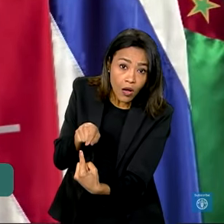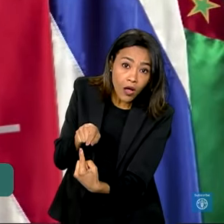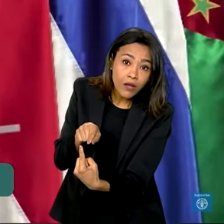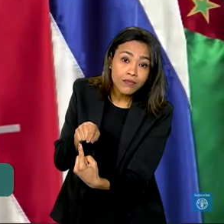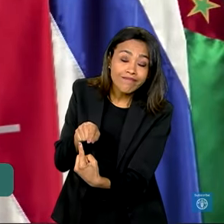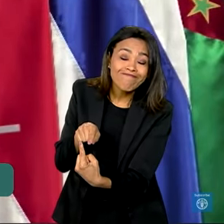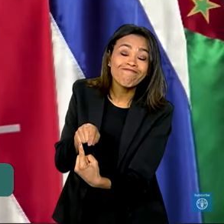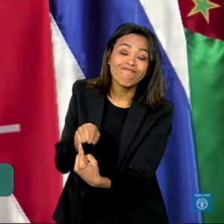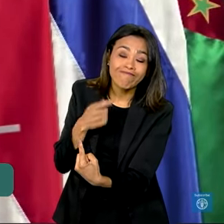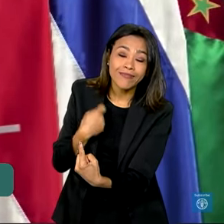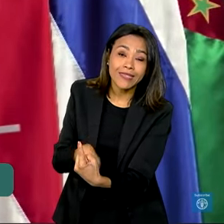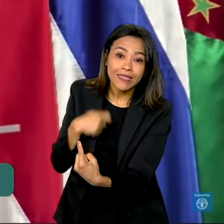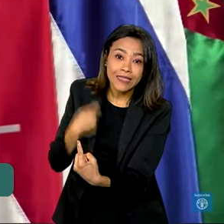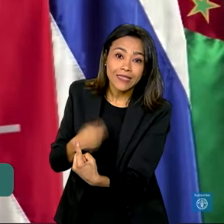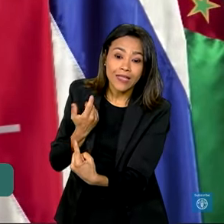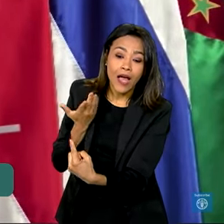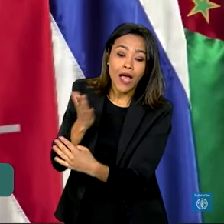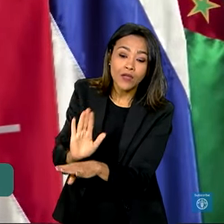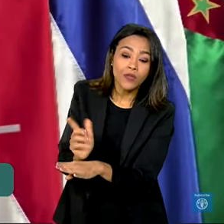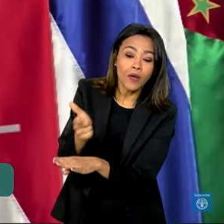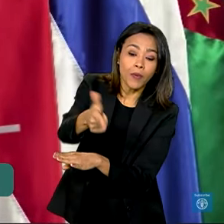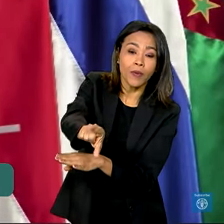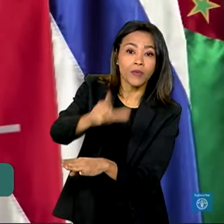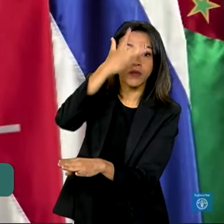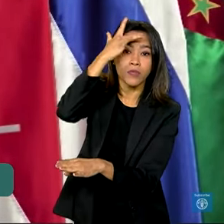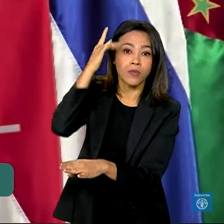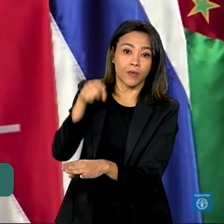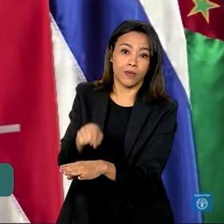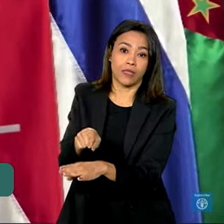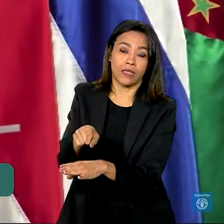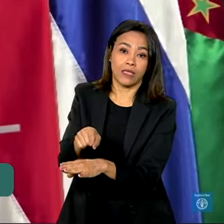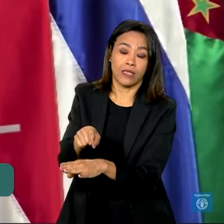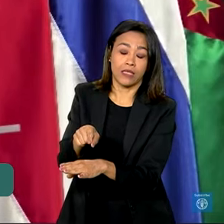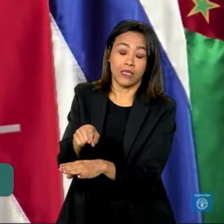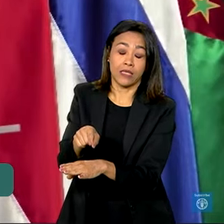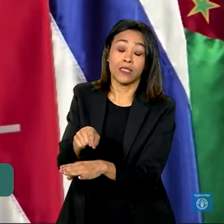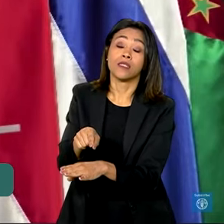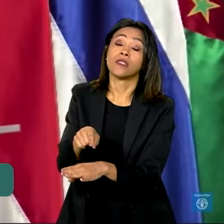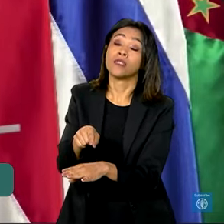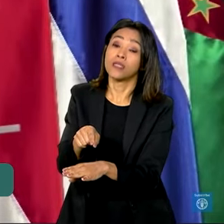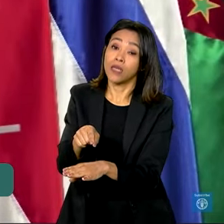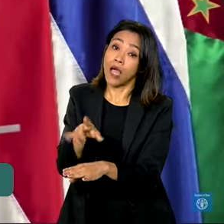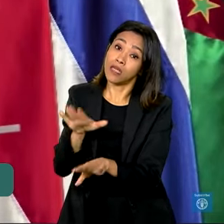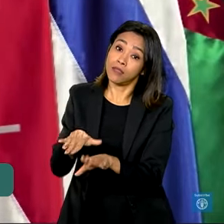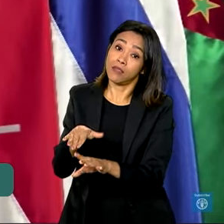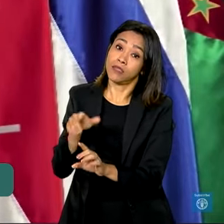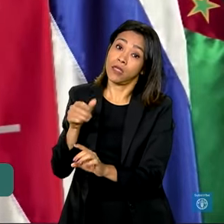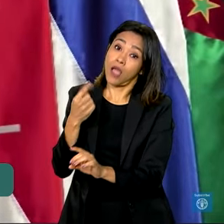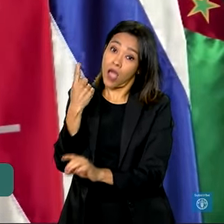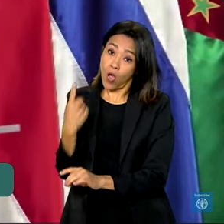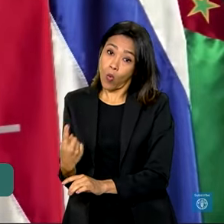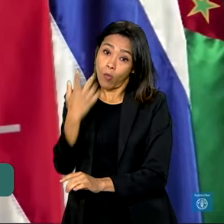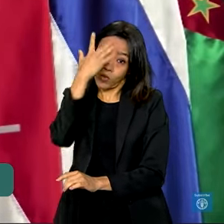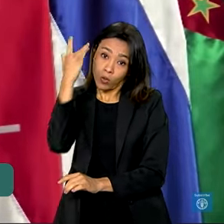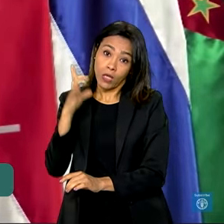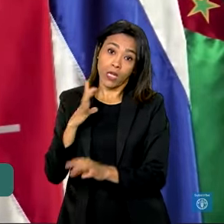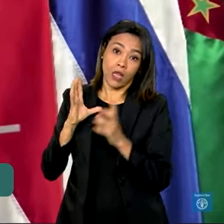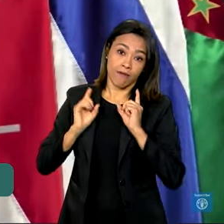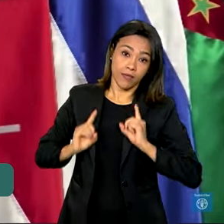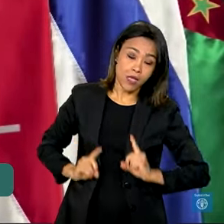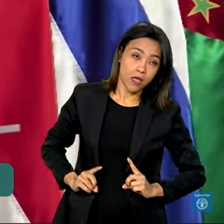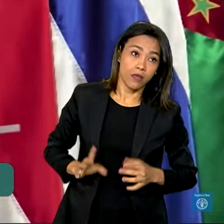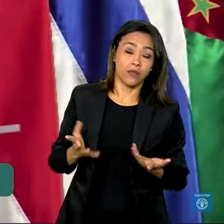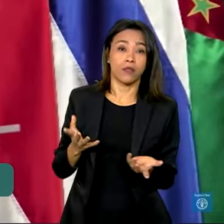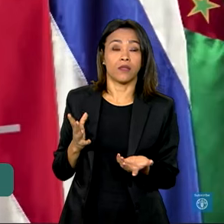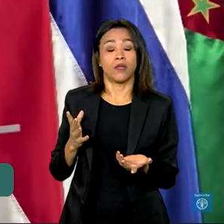precisa ajudar a outra pessoa. Muitas vezes é uma pessoa que tem uma deficiência, é uma